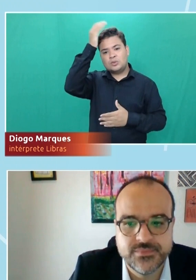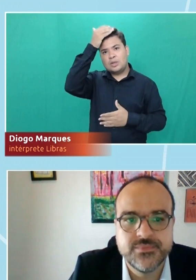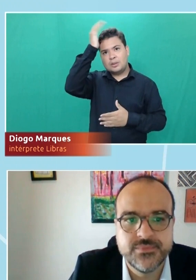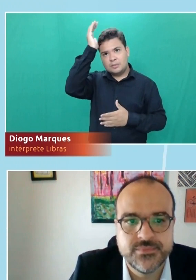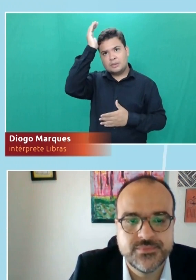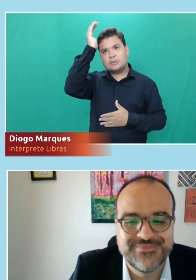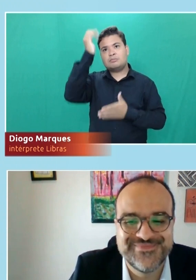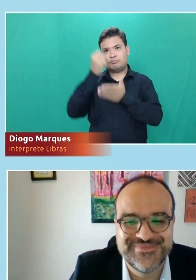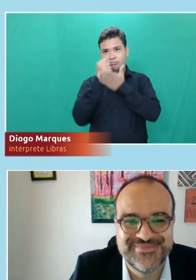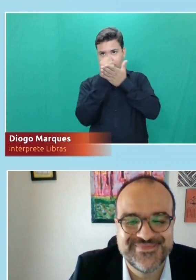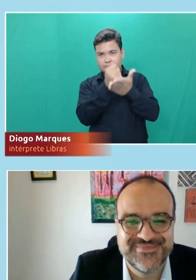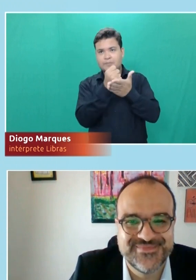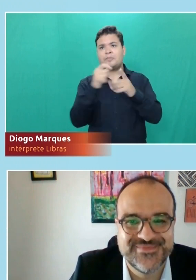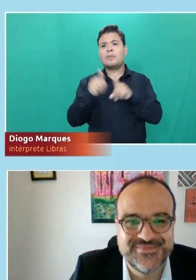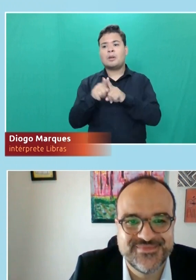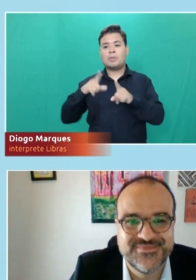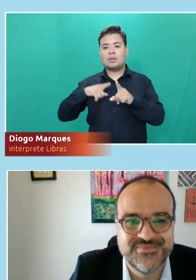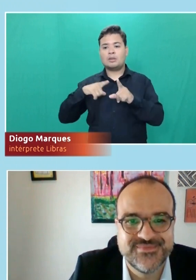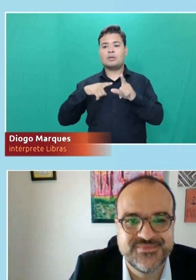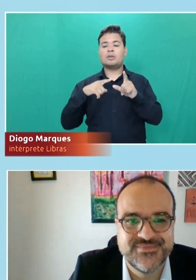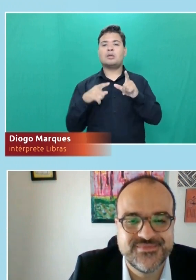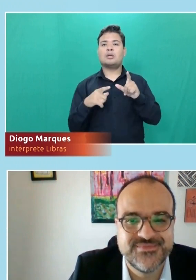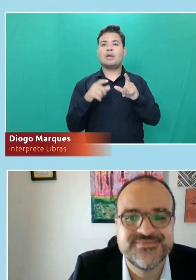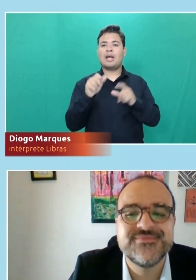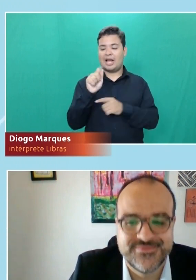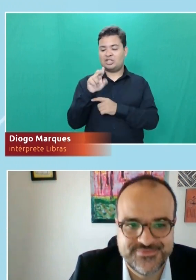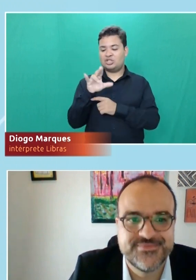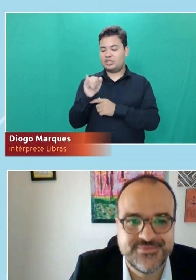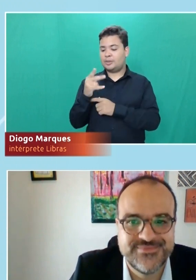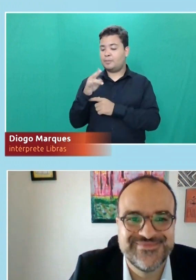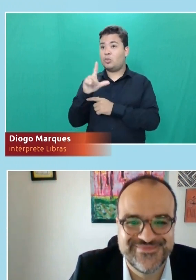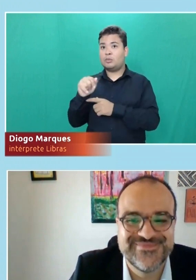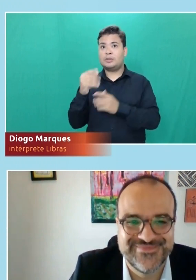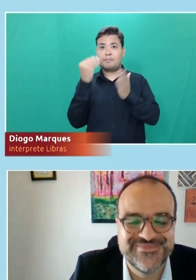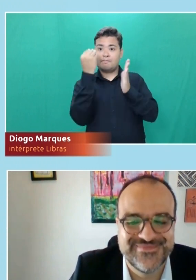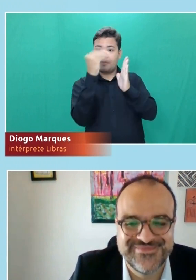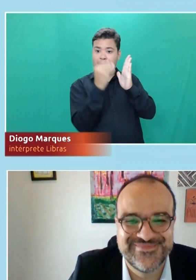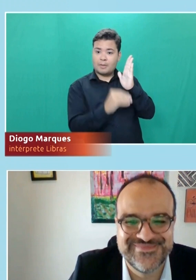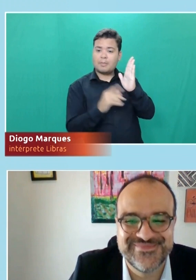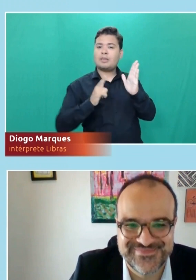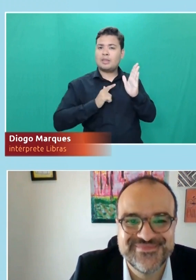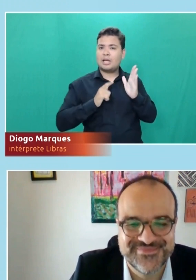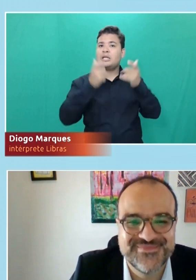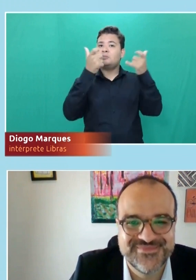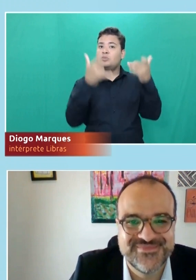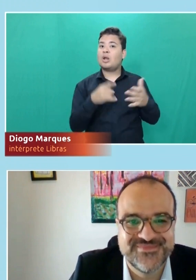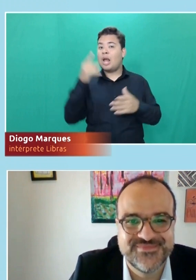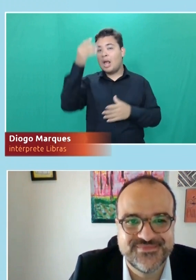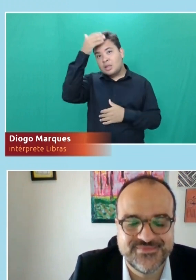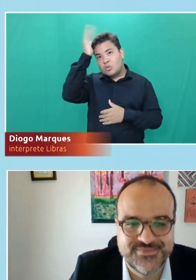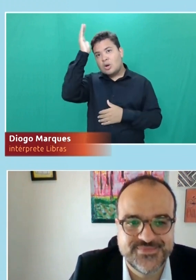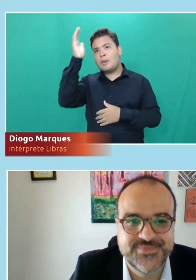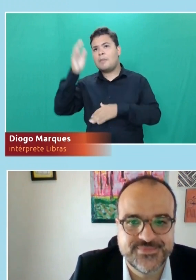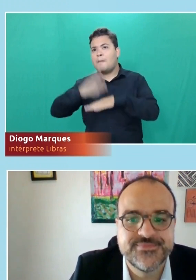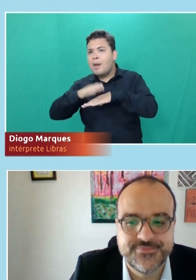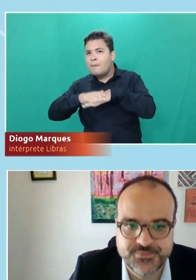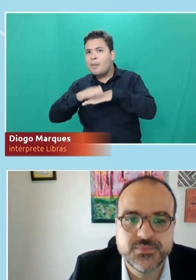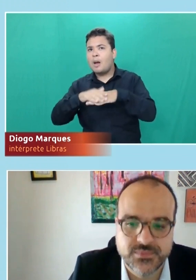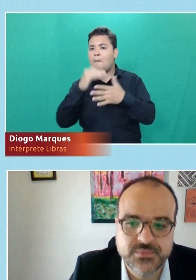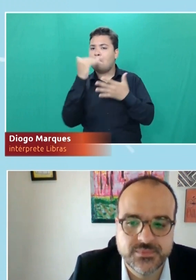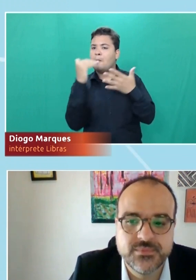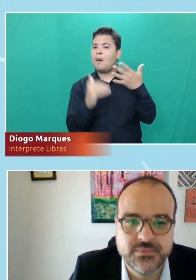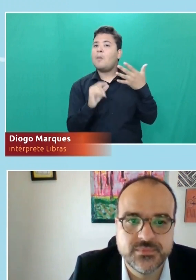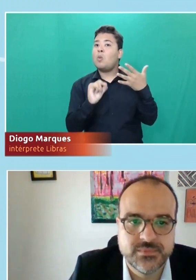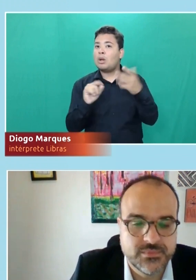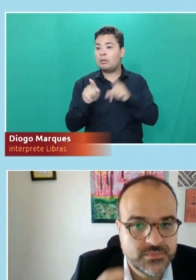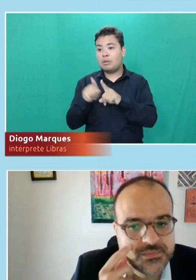matéria boa para quem gosta desse assunto na agência pública, que fala dos 15 passos que foram seguidos pelo Trump e pelo Bolsonaro, né, depois da